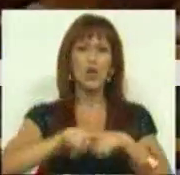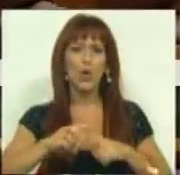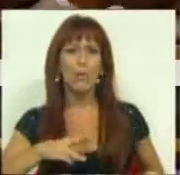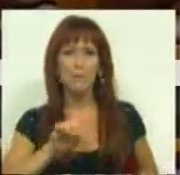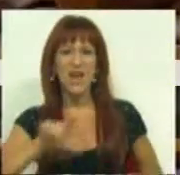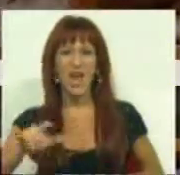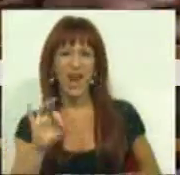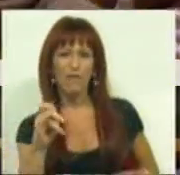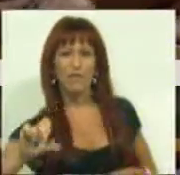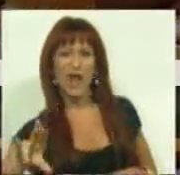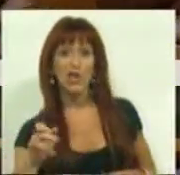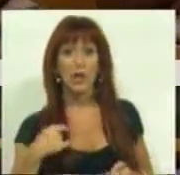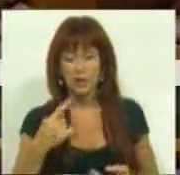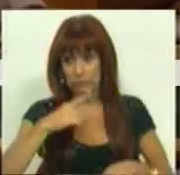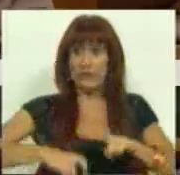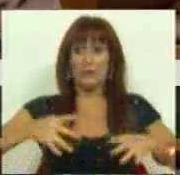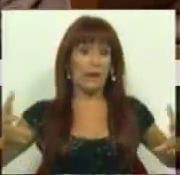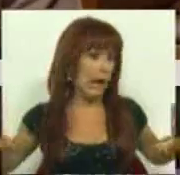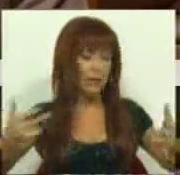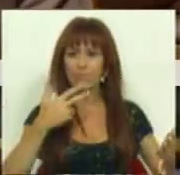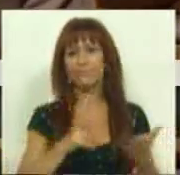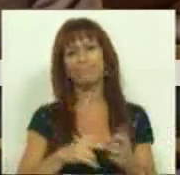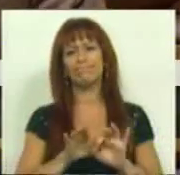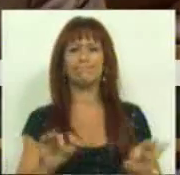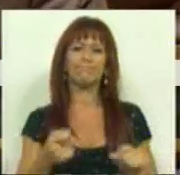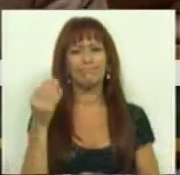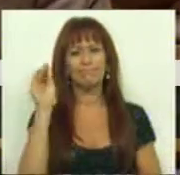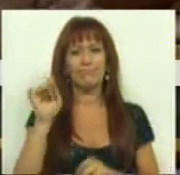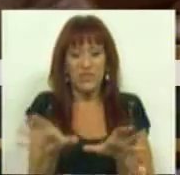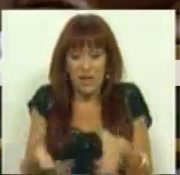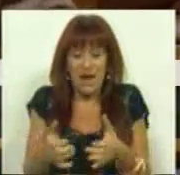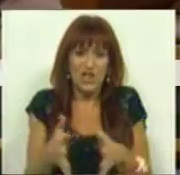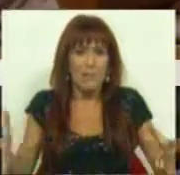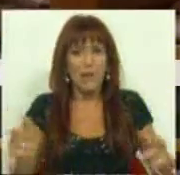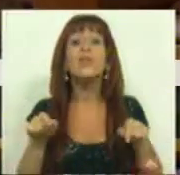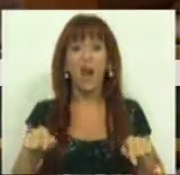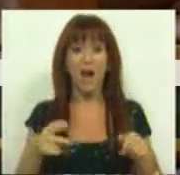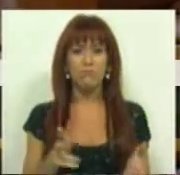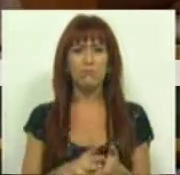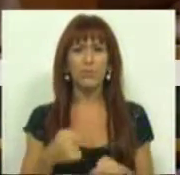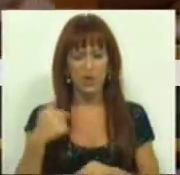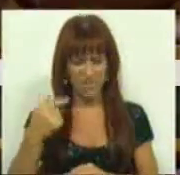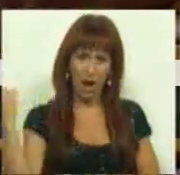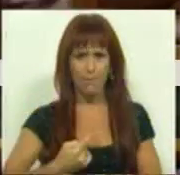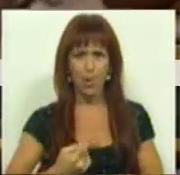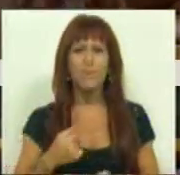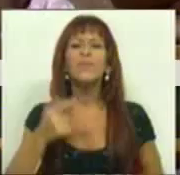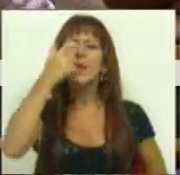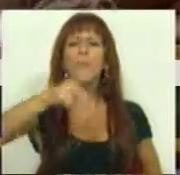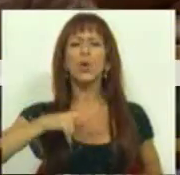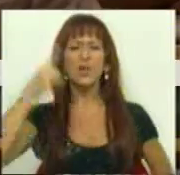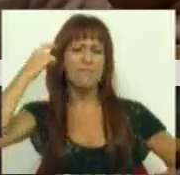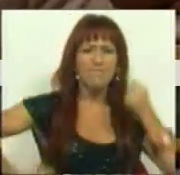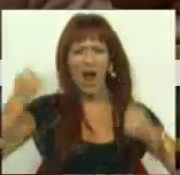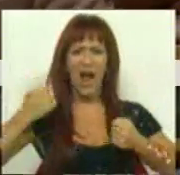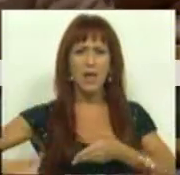Miguel Frasquilho, escapa completamente à verdade oficial das bancadas da maioria, mas essa é a realidade que se vai impor. E o povo que